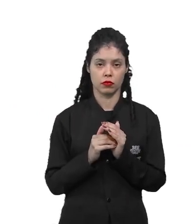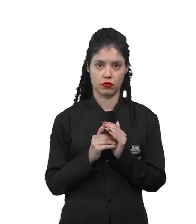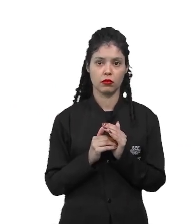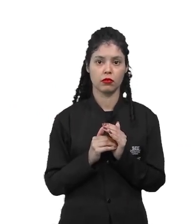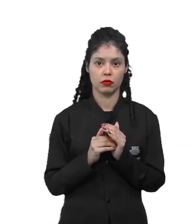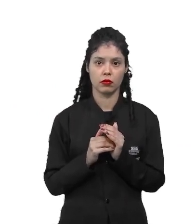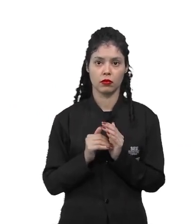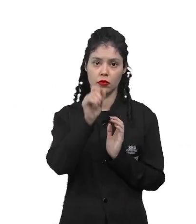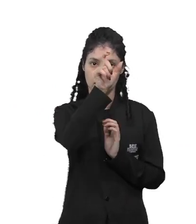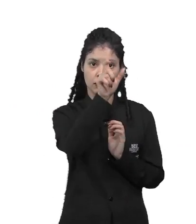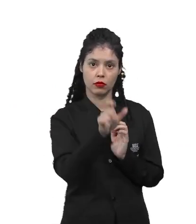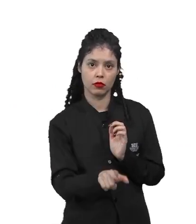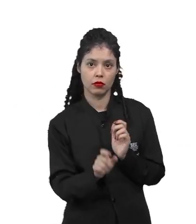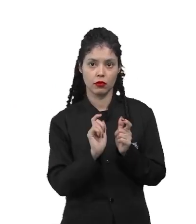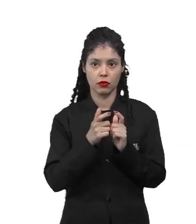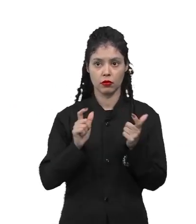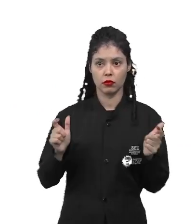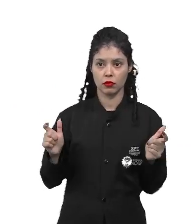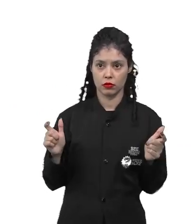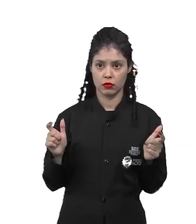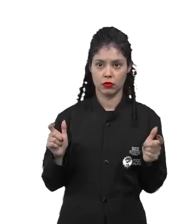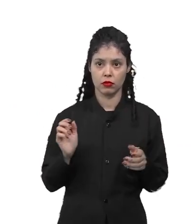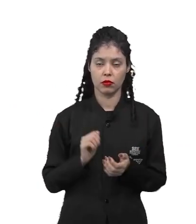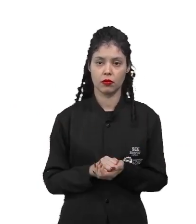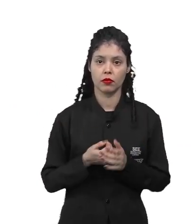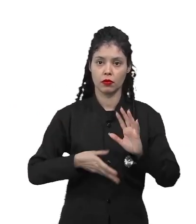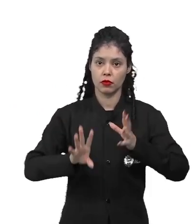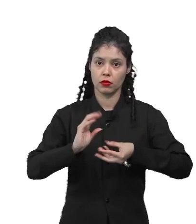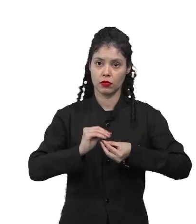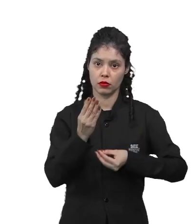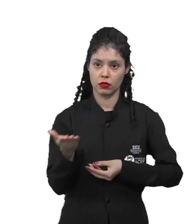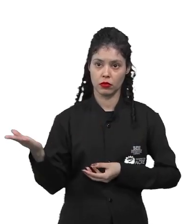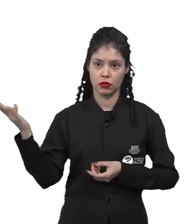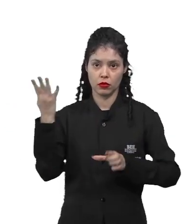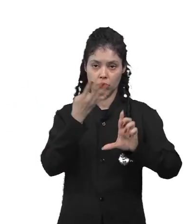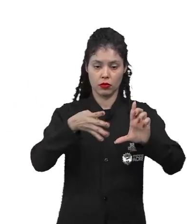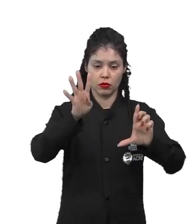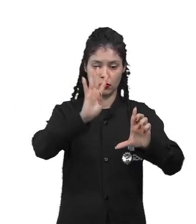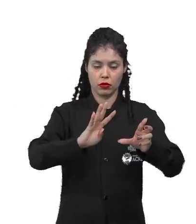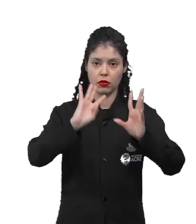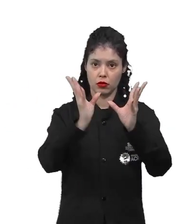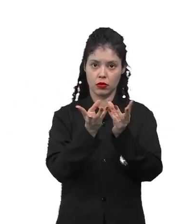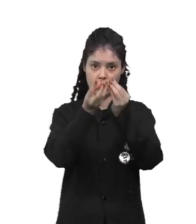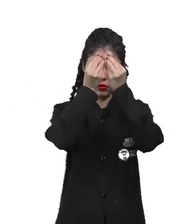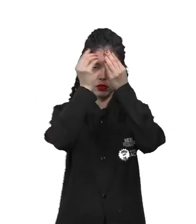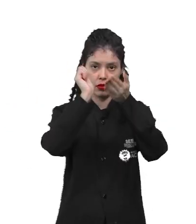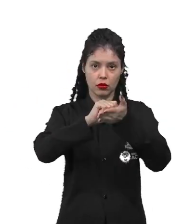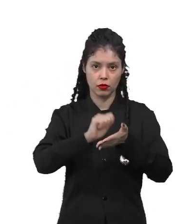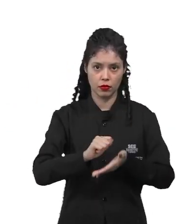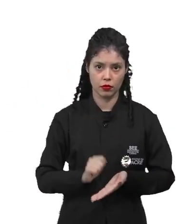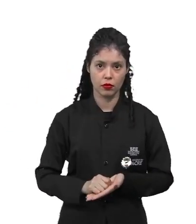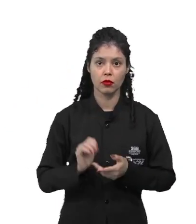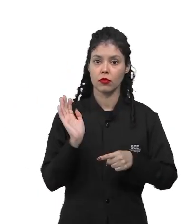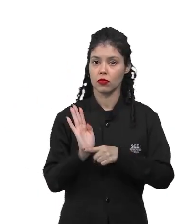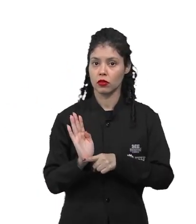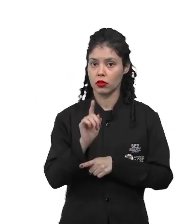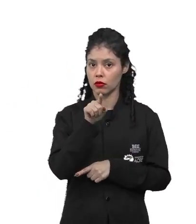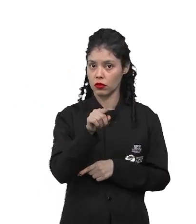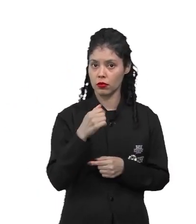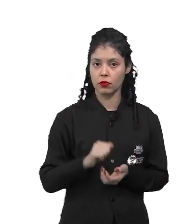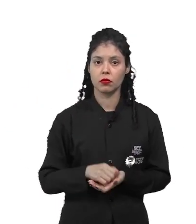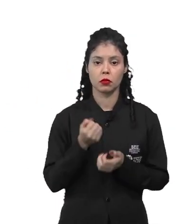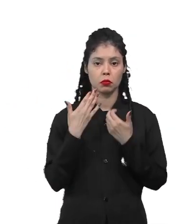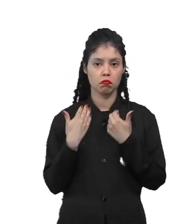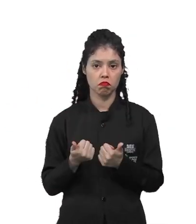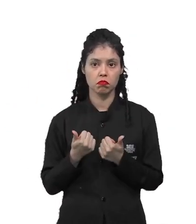inteira aqui, ó, são funções crescentes. Primeiro, resumo do quadro aqui, ó. Guarda essa informação, nota aí, isso aqui vai ajudar você bastante. Quando